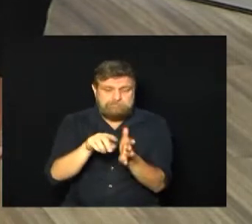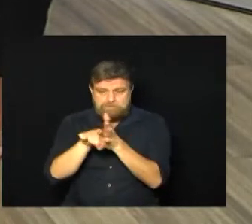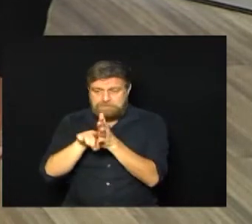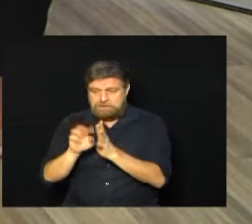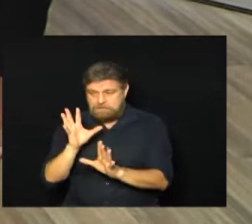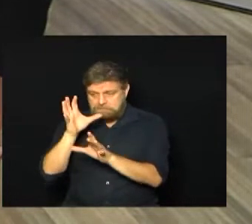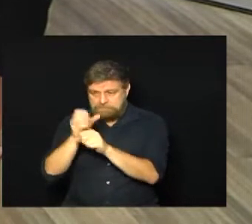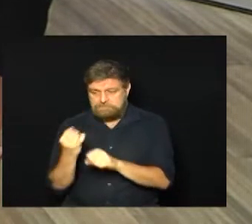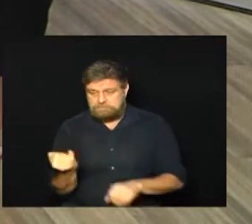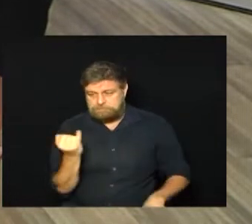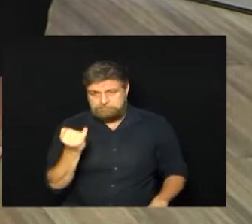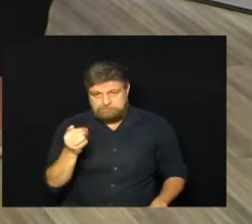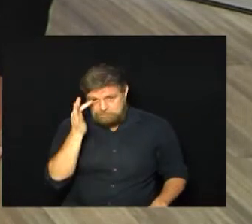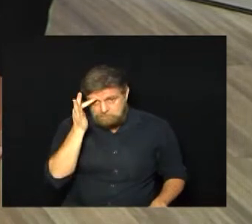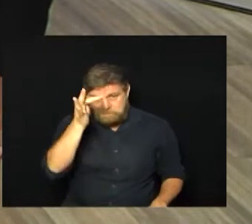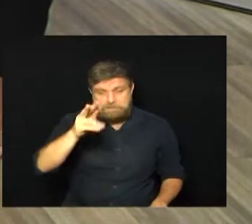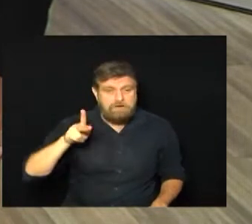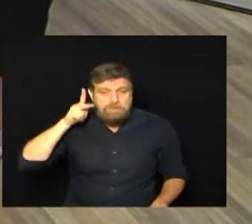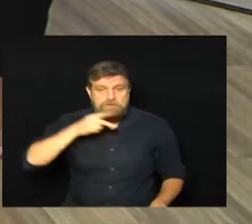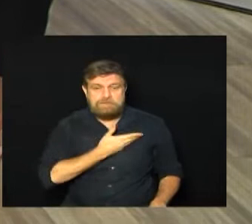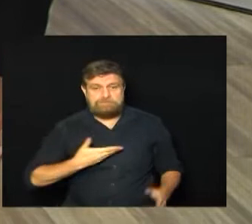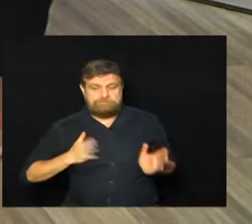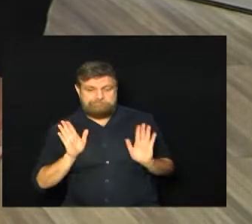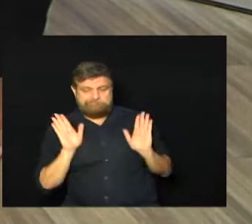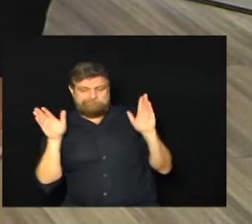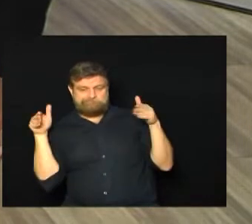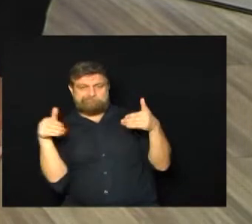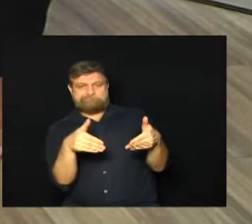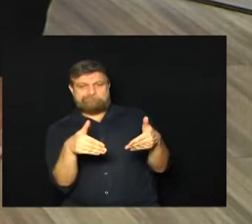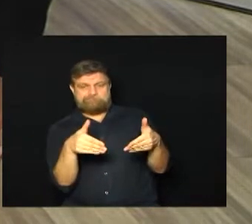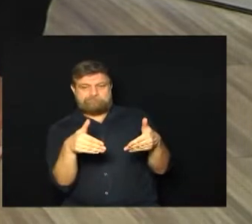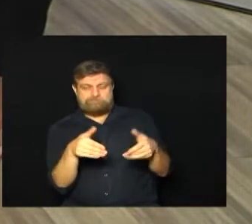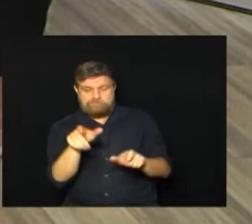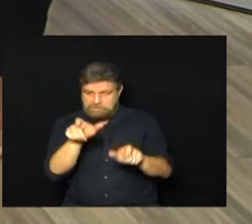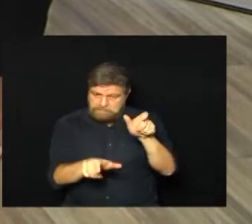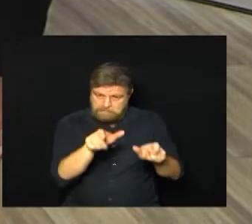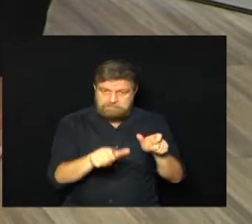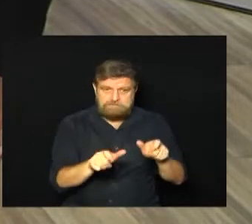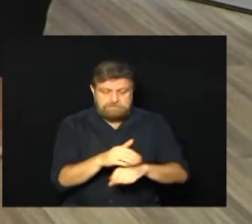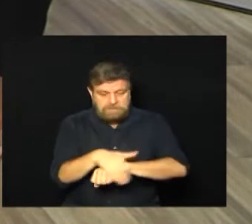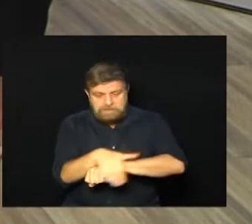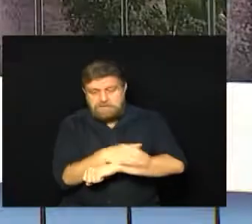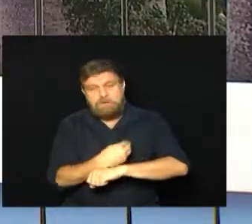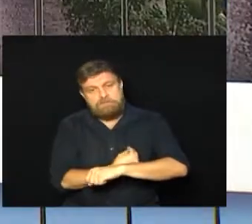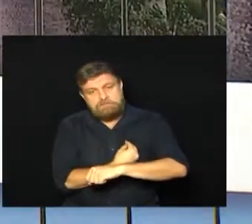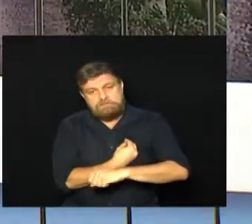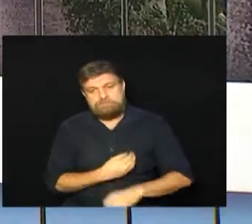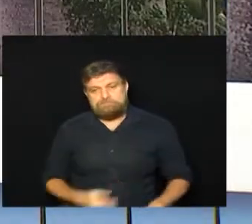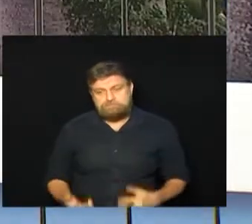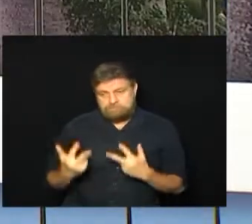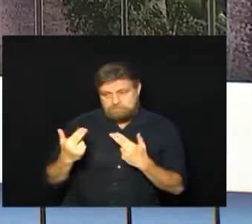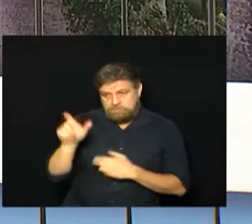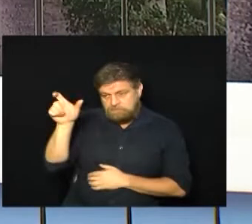a gente ter futuramente políticas públicas direcionadas, voltadas a essas pessoas, né? Exatamente, como ela disse,